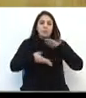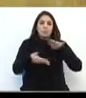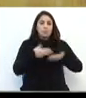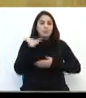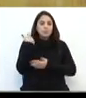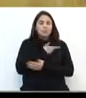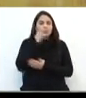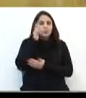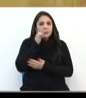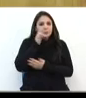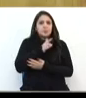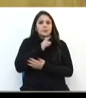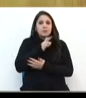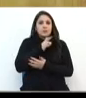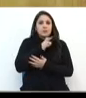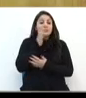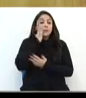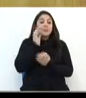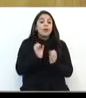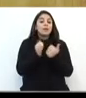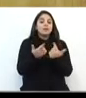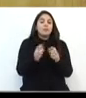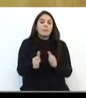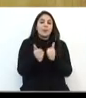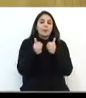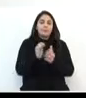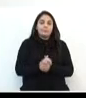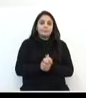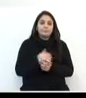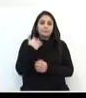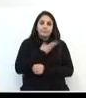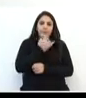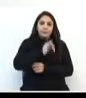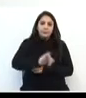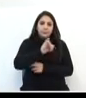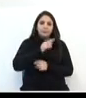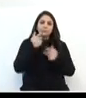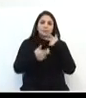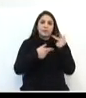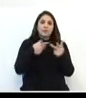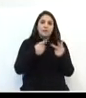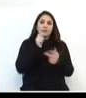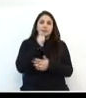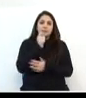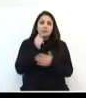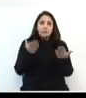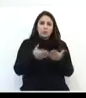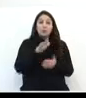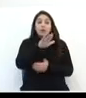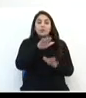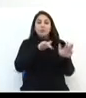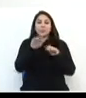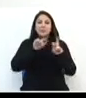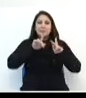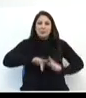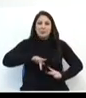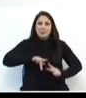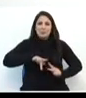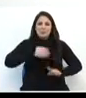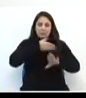um direcionamento mais efetivo das nossas ações. Coronel, também é importante a gente mencionar na entrevista de hoje o chamamento